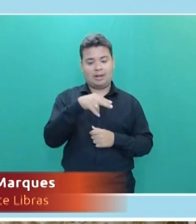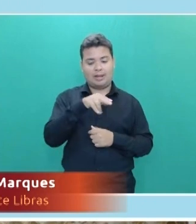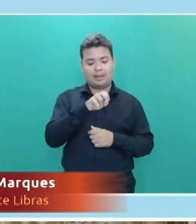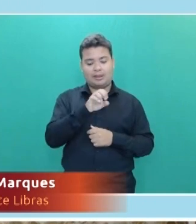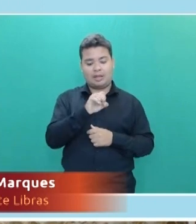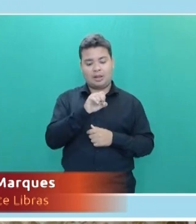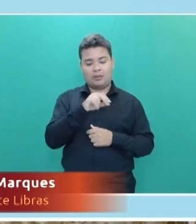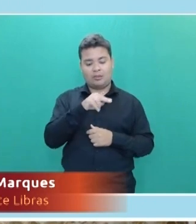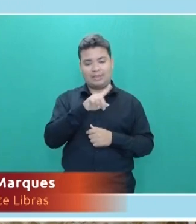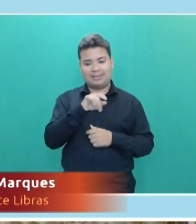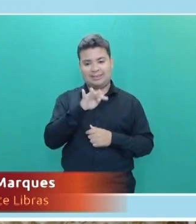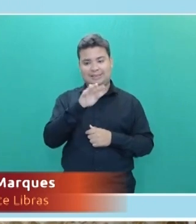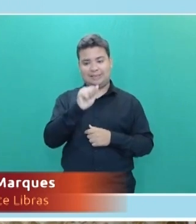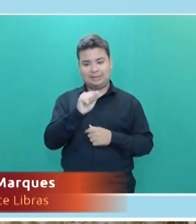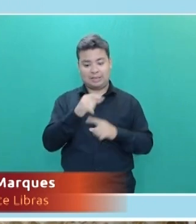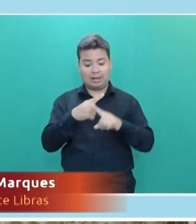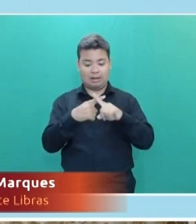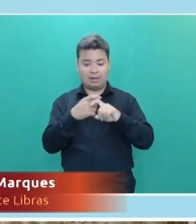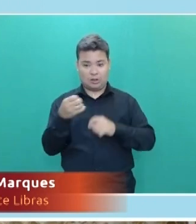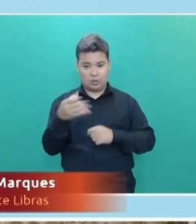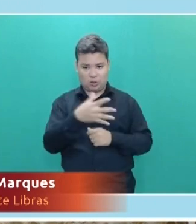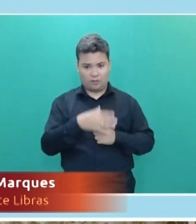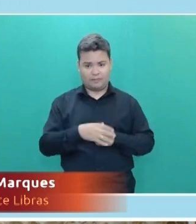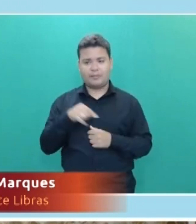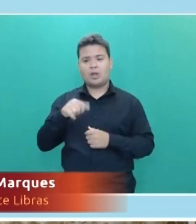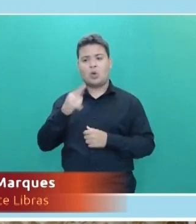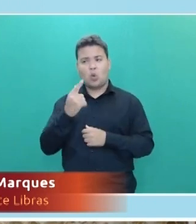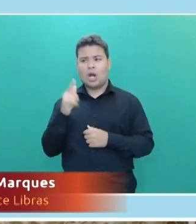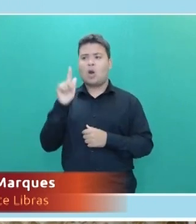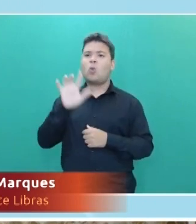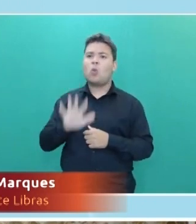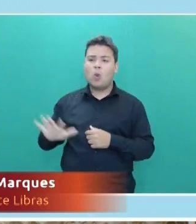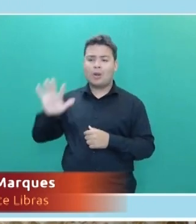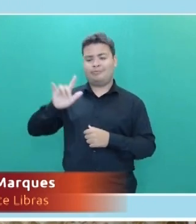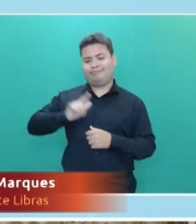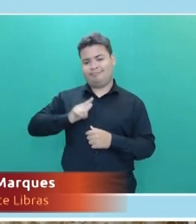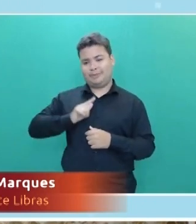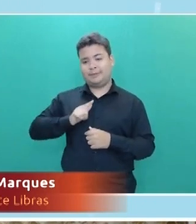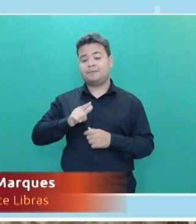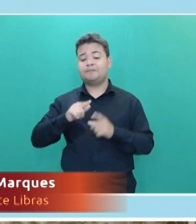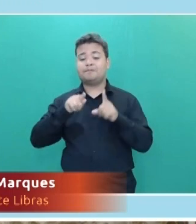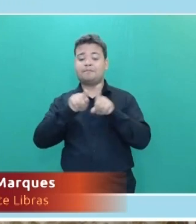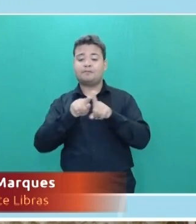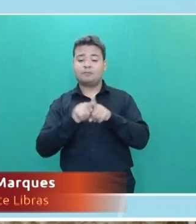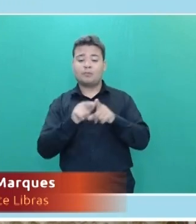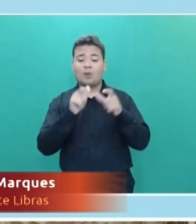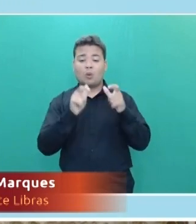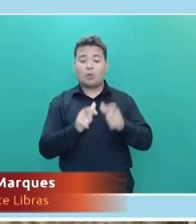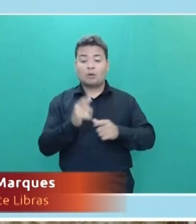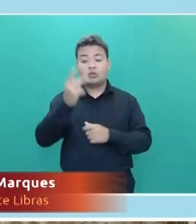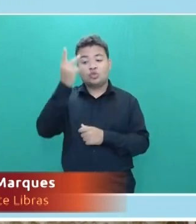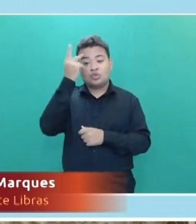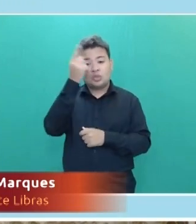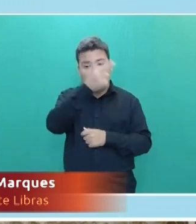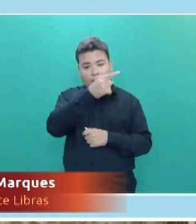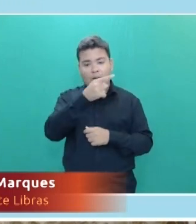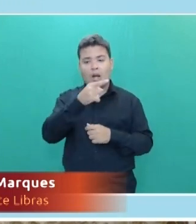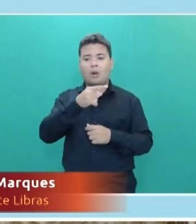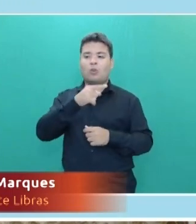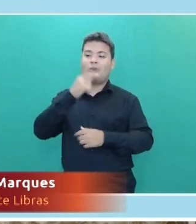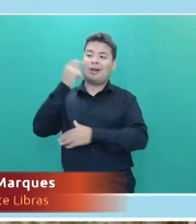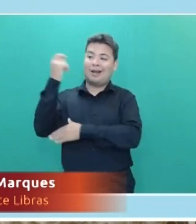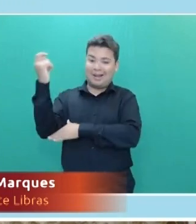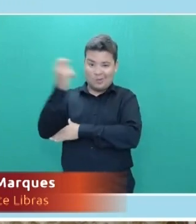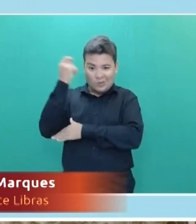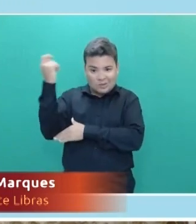tem muitos, em Goiás tem muitos, em São Paulo é onde se encontra, no Rio Grande do Sul também